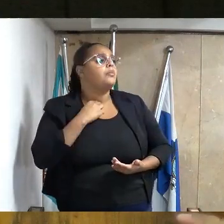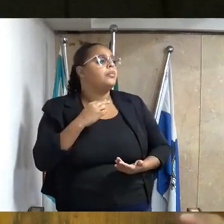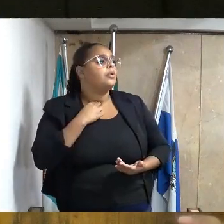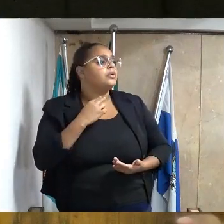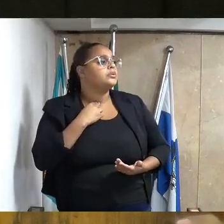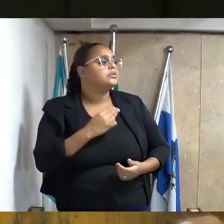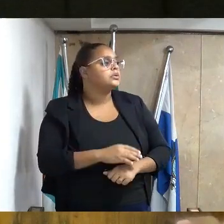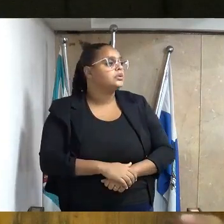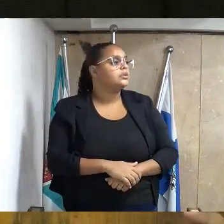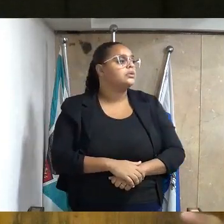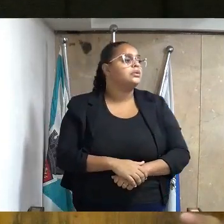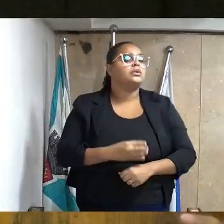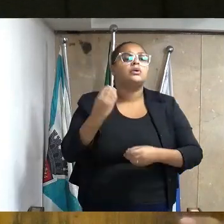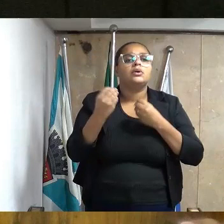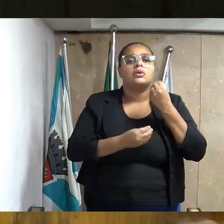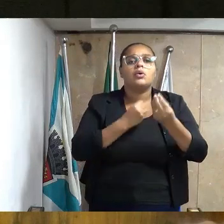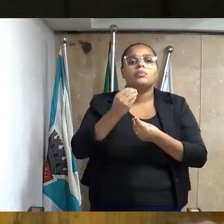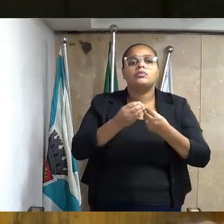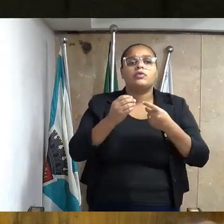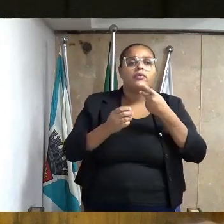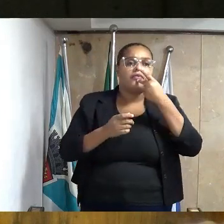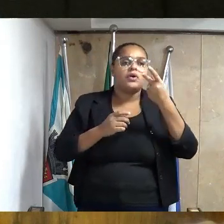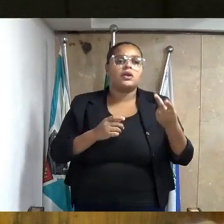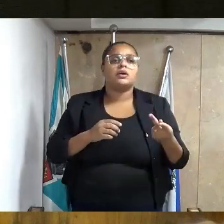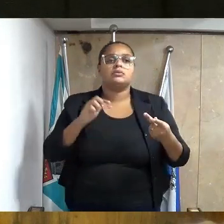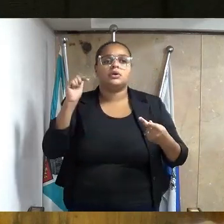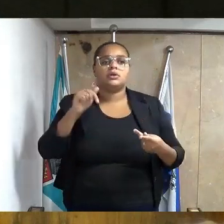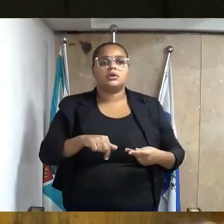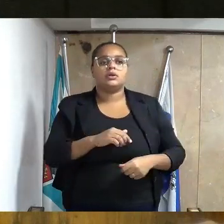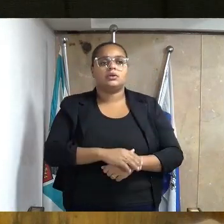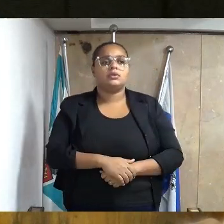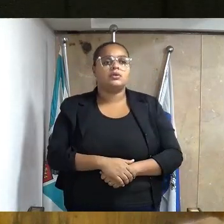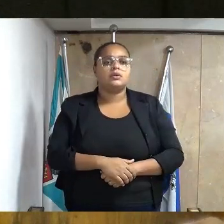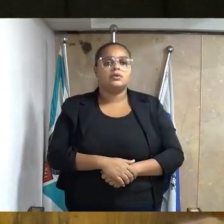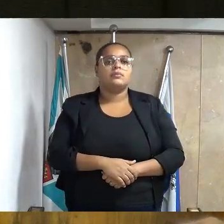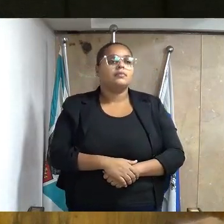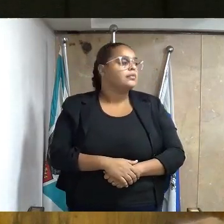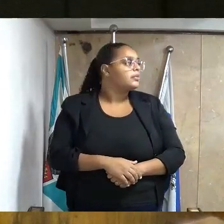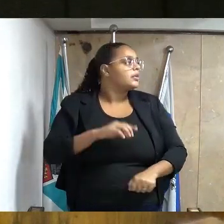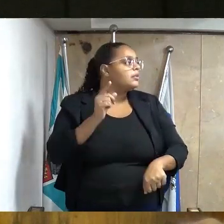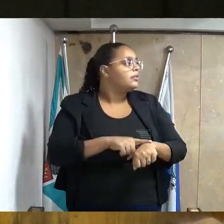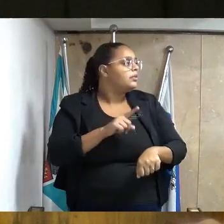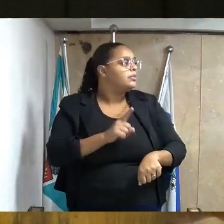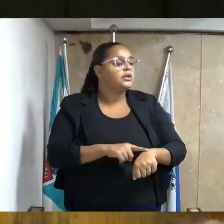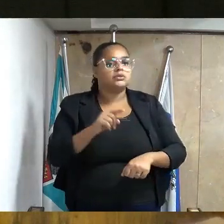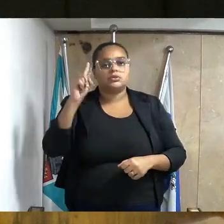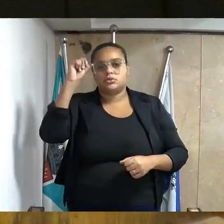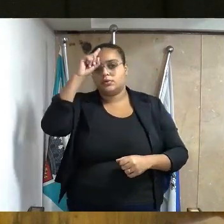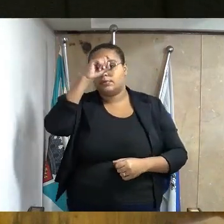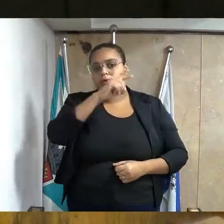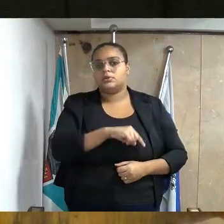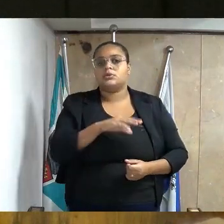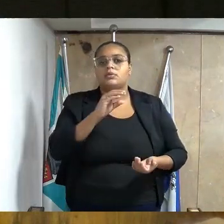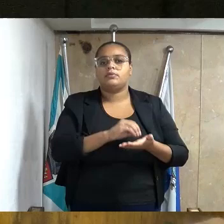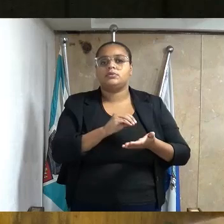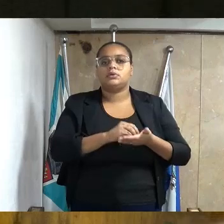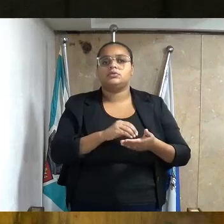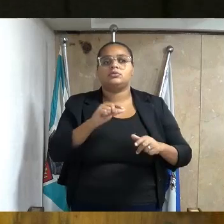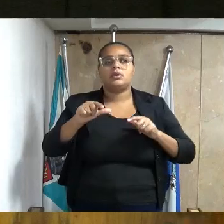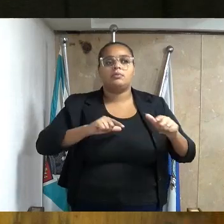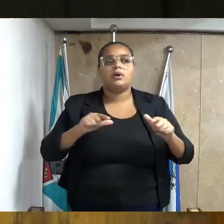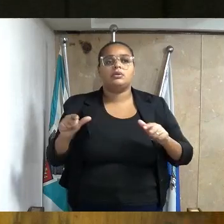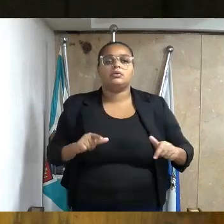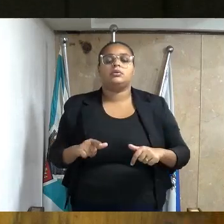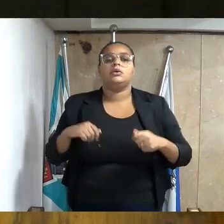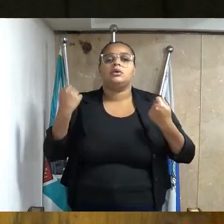penalizado. Como foi falado aqui, a gente vive um momento difícil de desemprego. E o